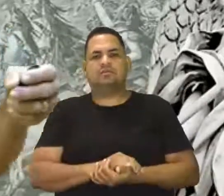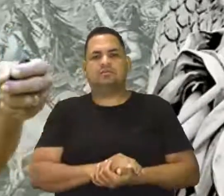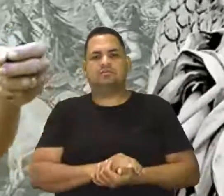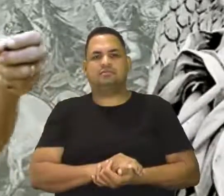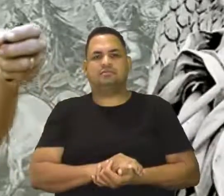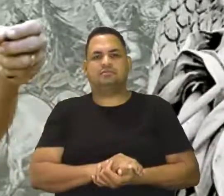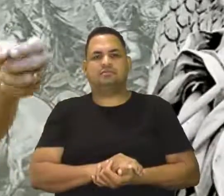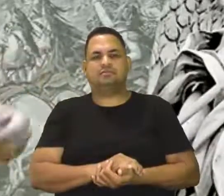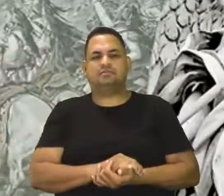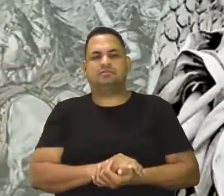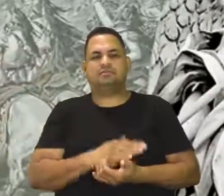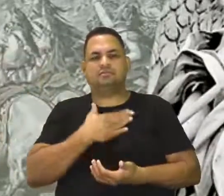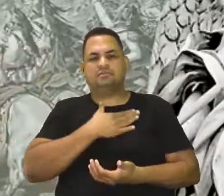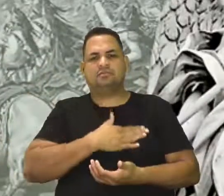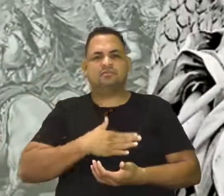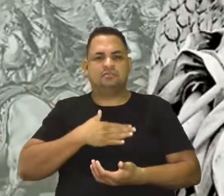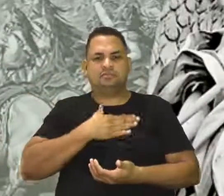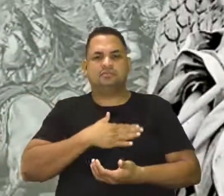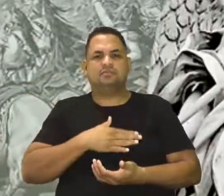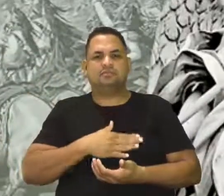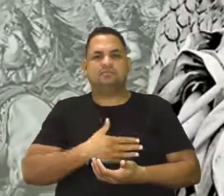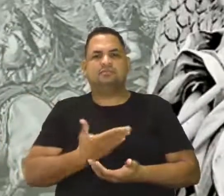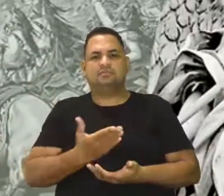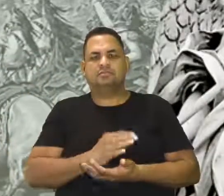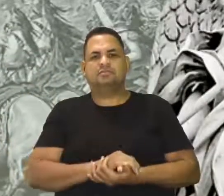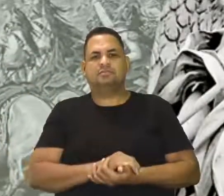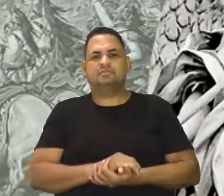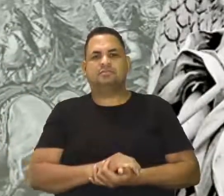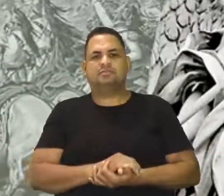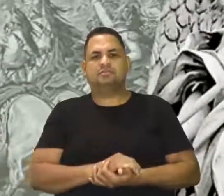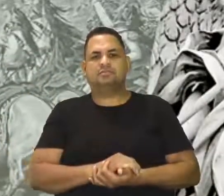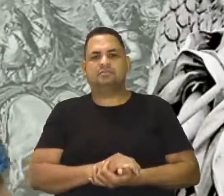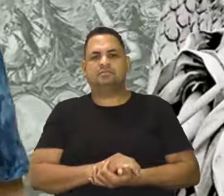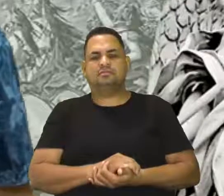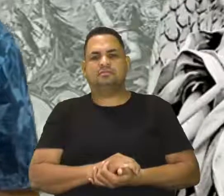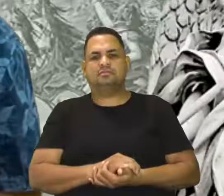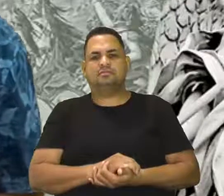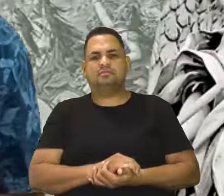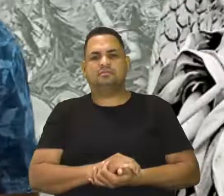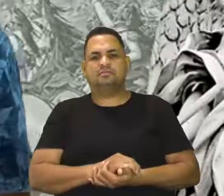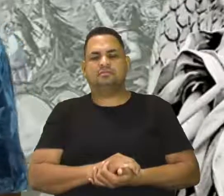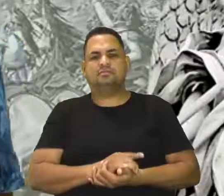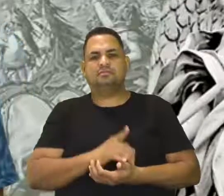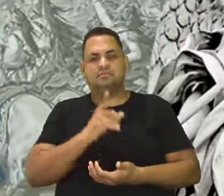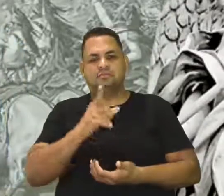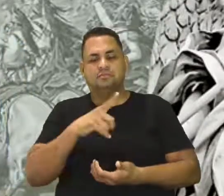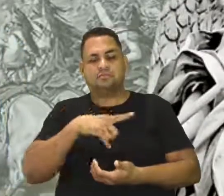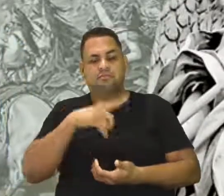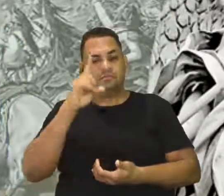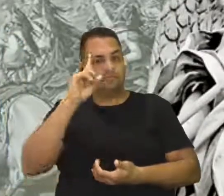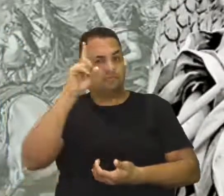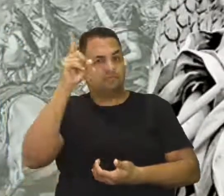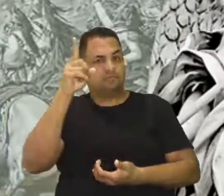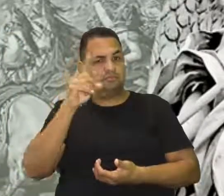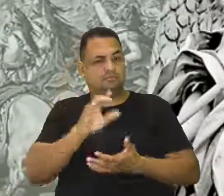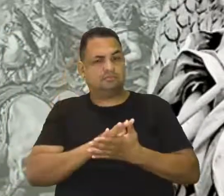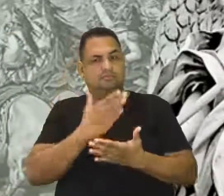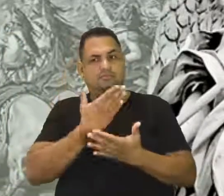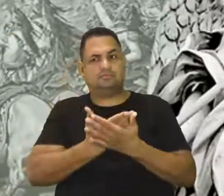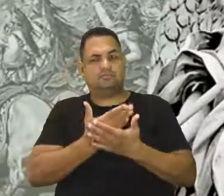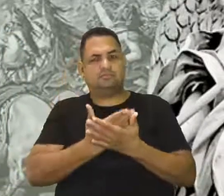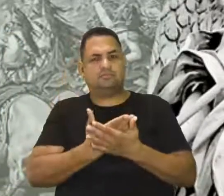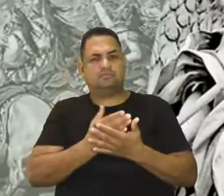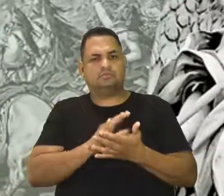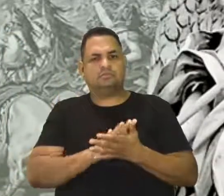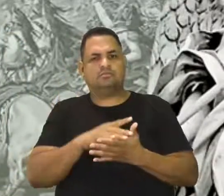nessa bem grande Gostei meu produtor fica bonito agora então para você ter uma ideia Essa foi